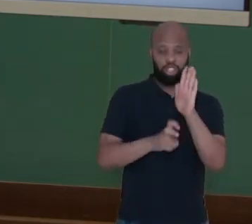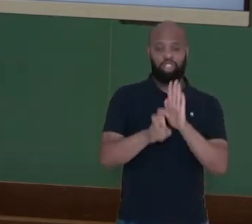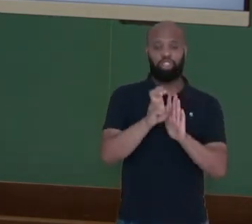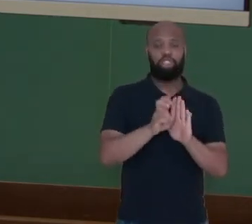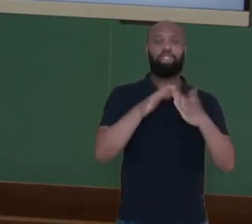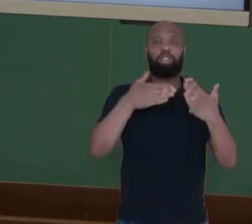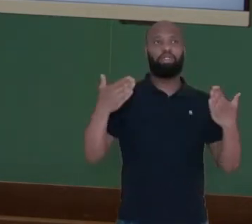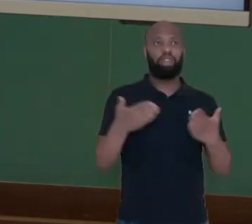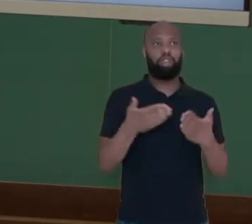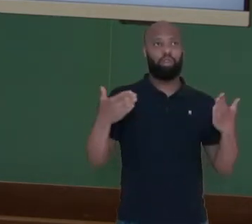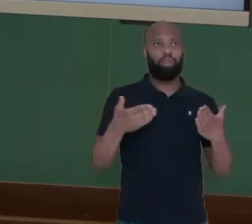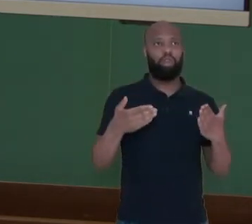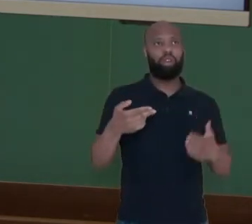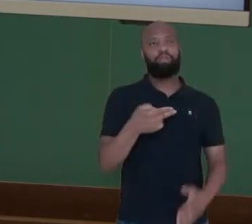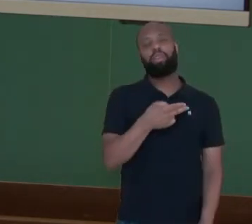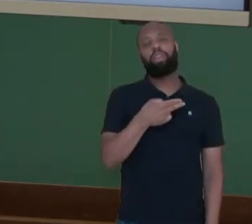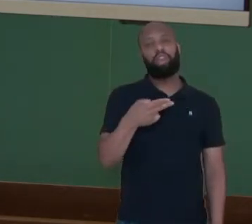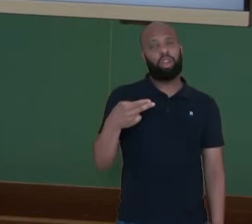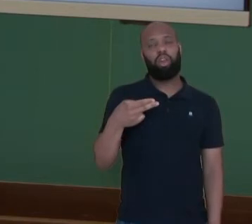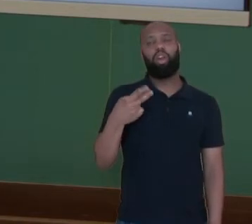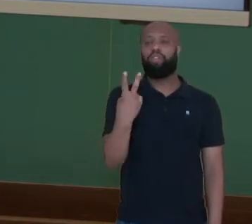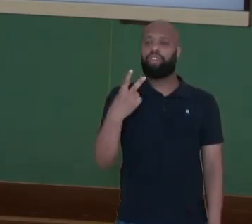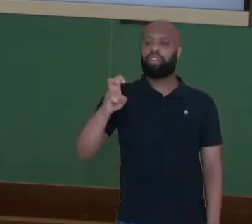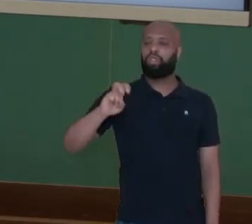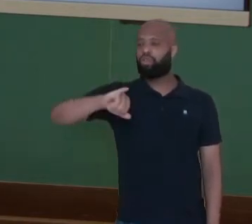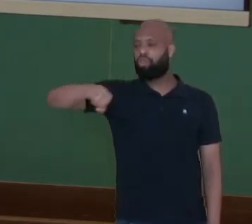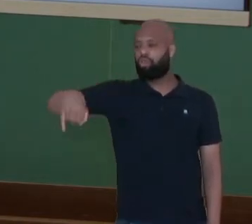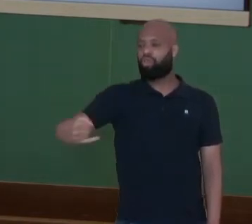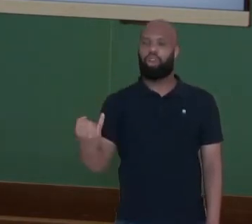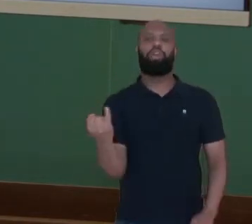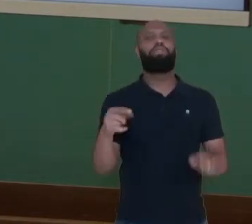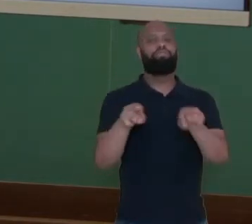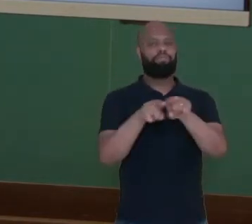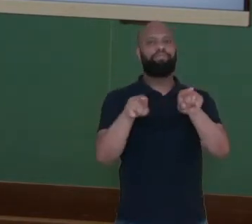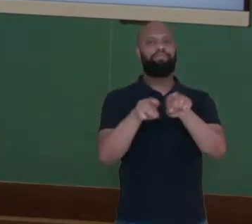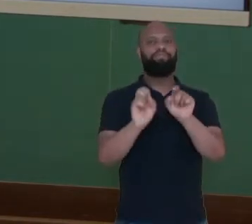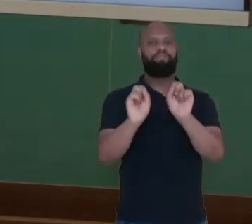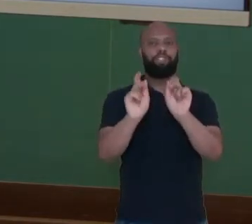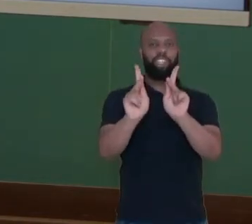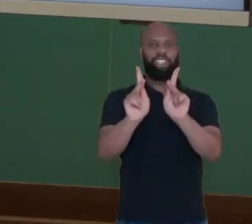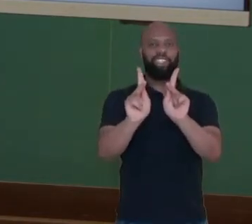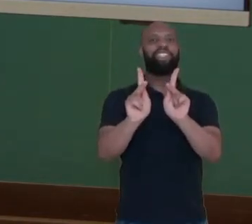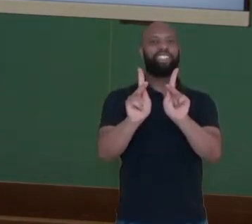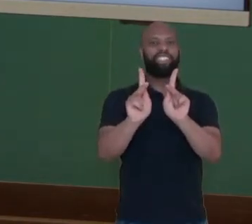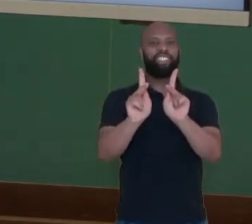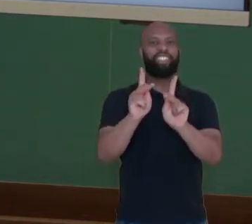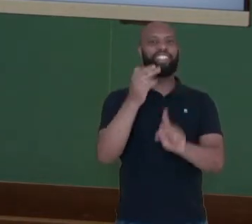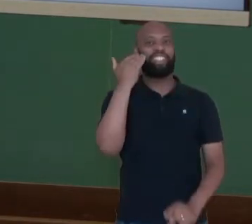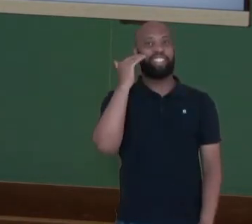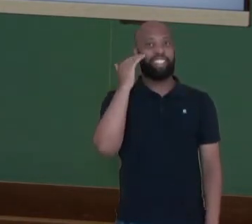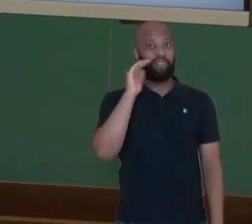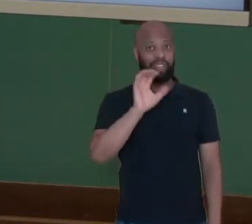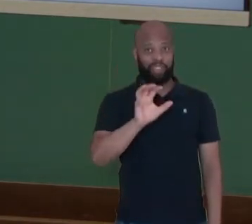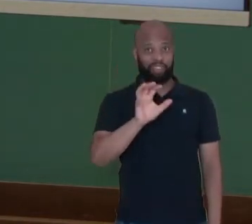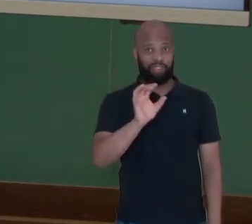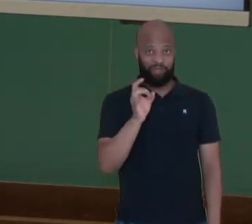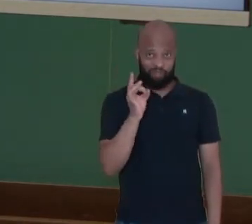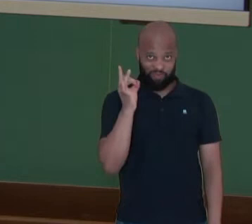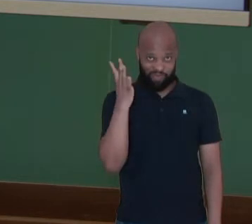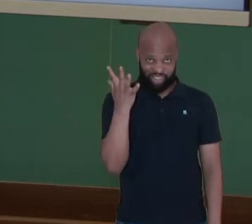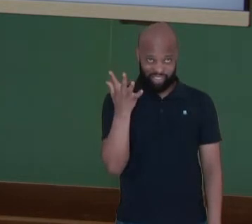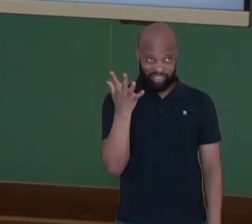energia mecânica vai ser igual aos 25 joules da energia cinética ali. Tranquilo? De boa?